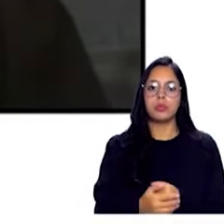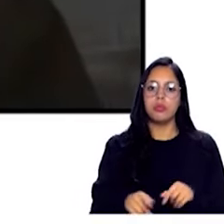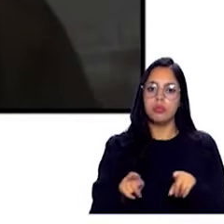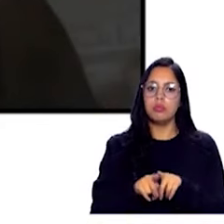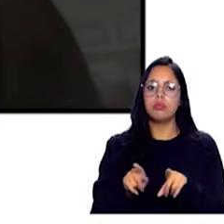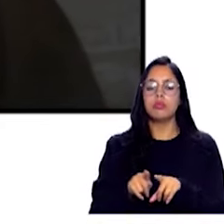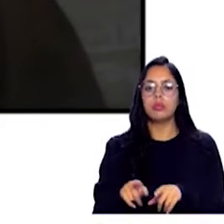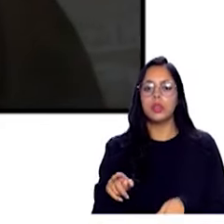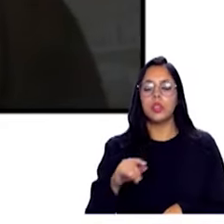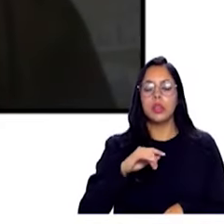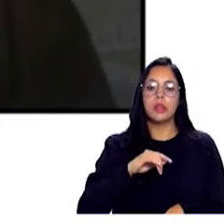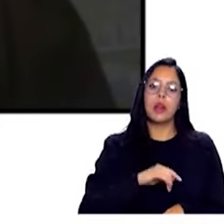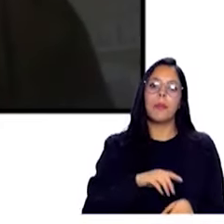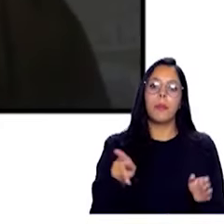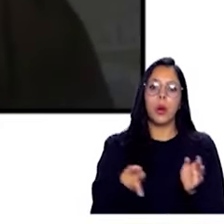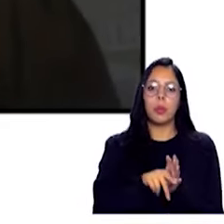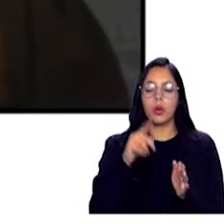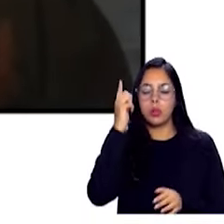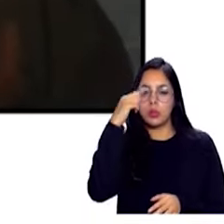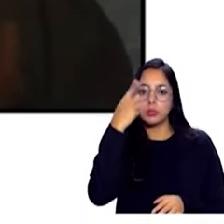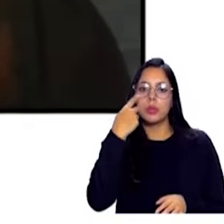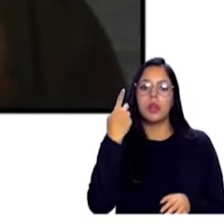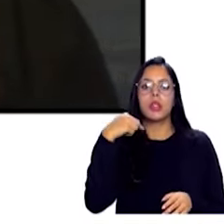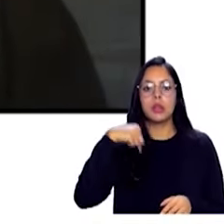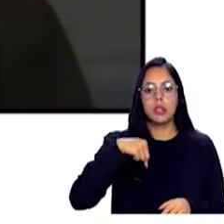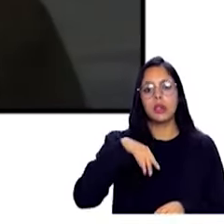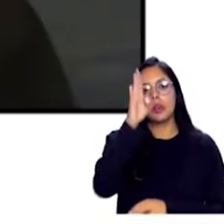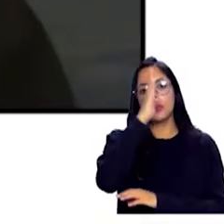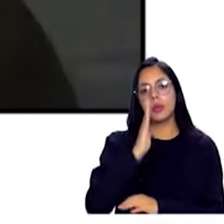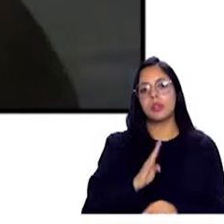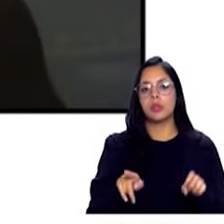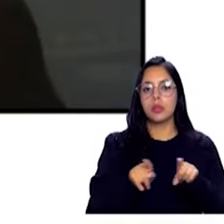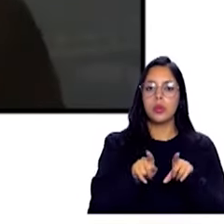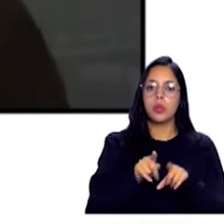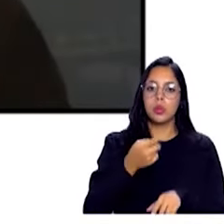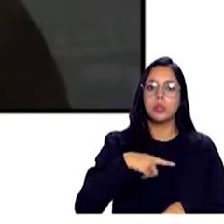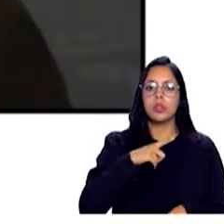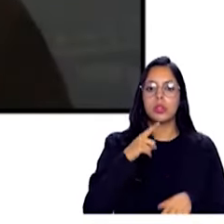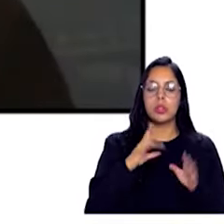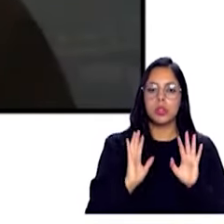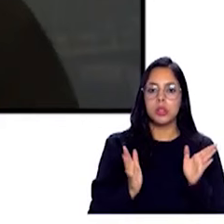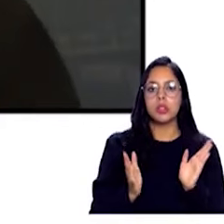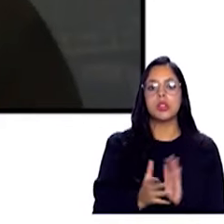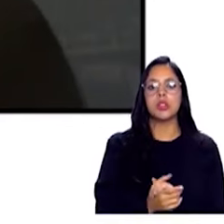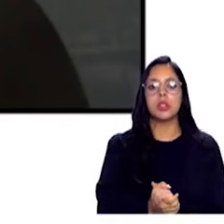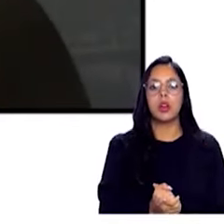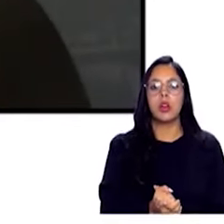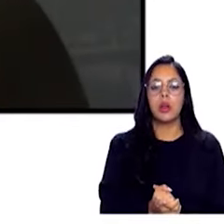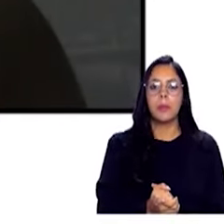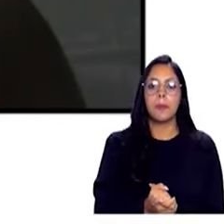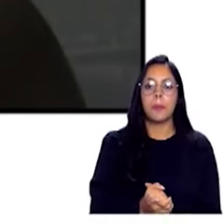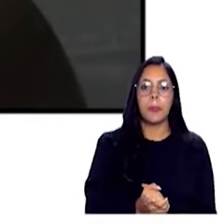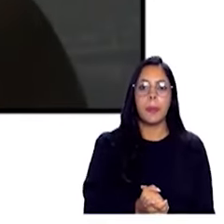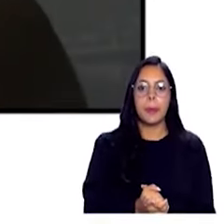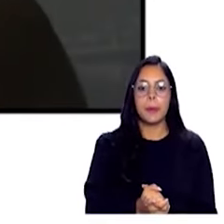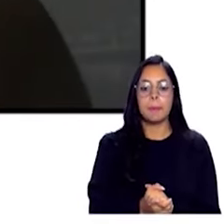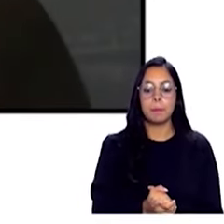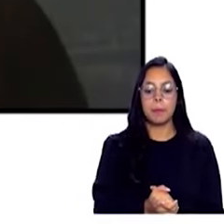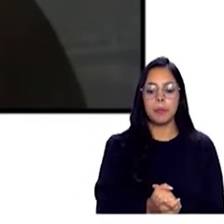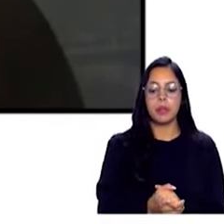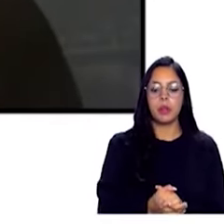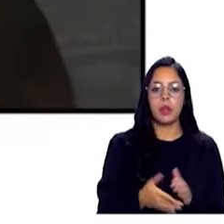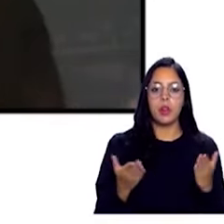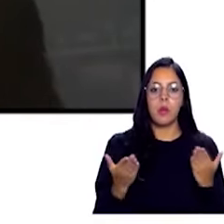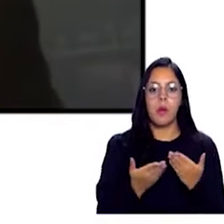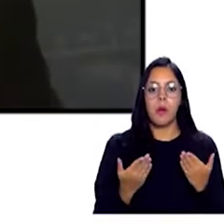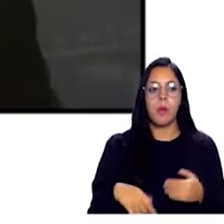interesse cacional existe no Brasil nós tínhamos já a repercussão geral e agora já temos né só falta a disciplina